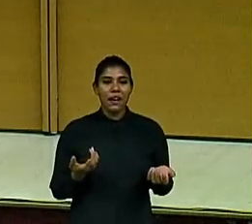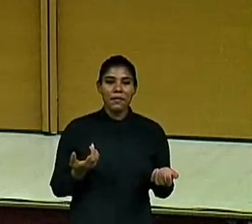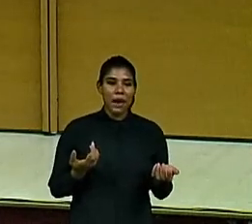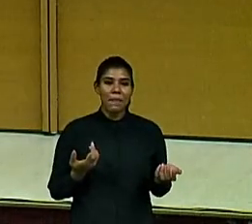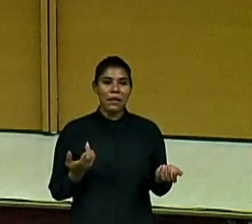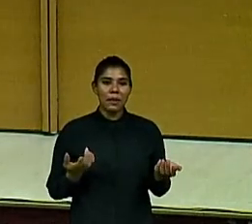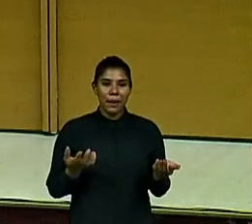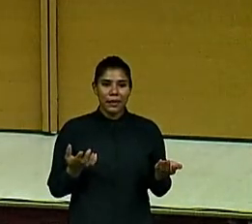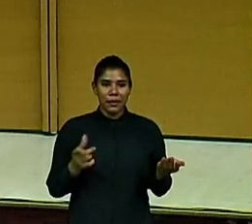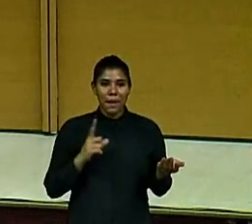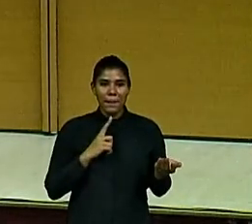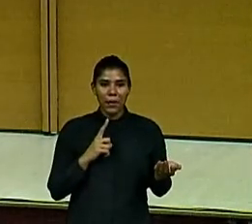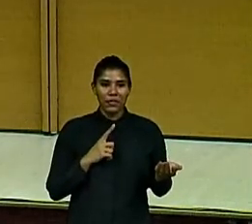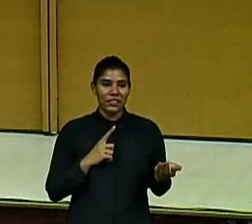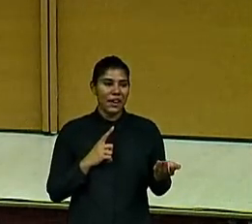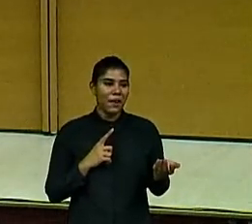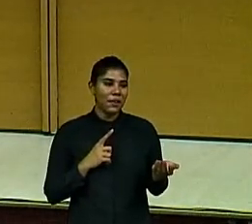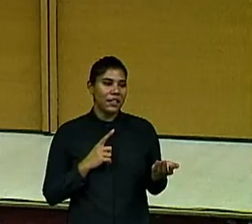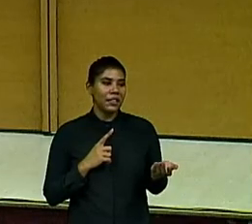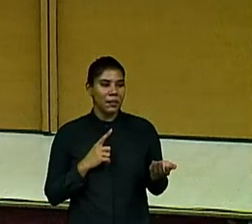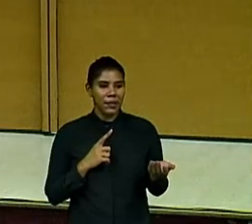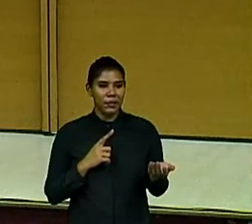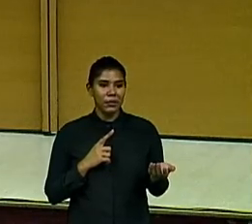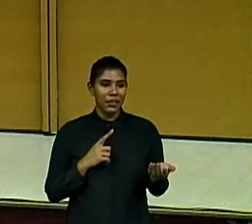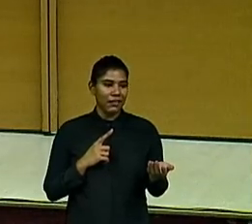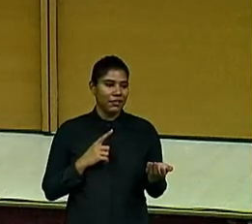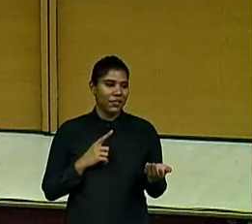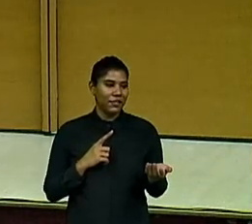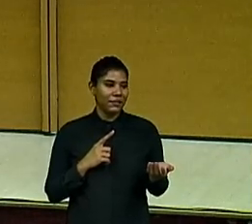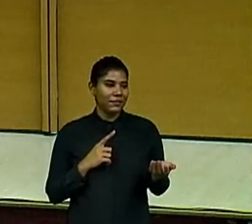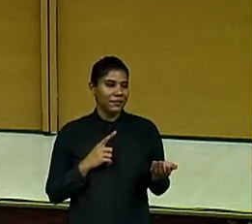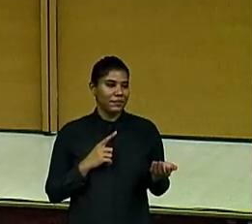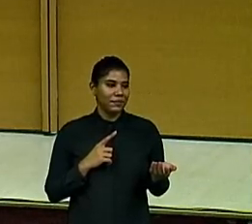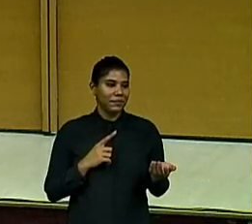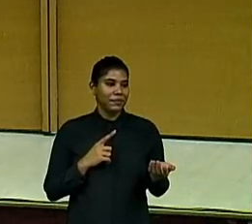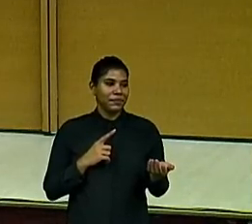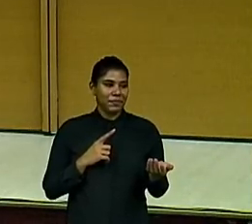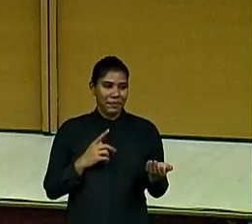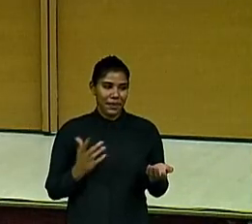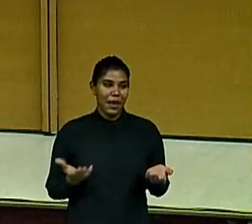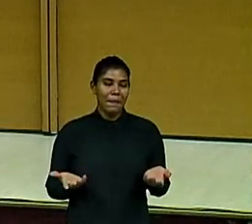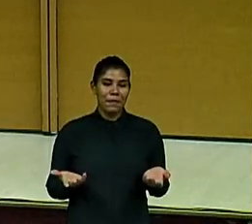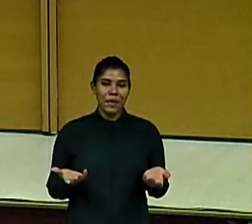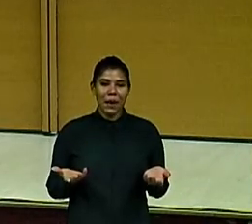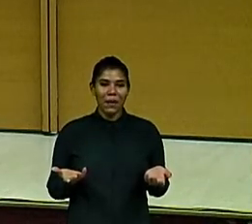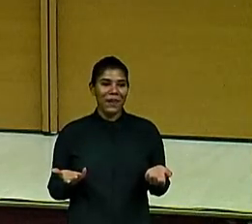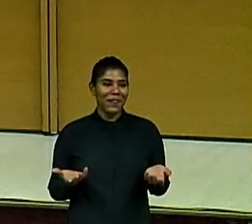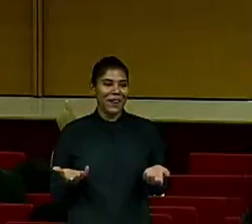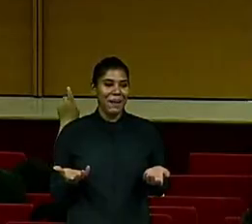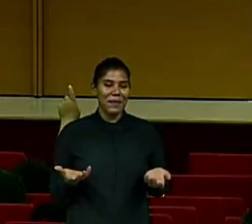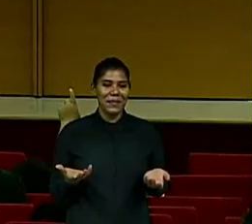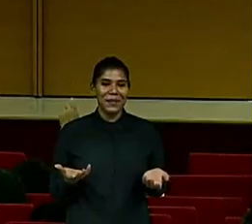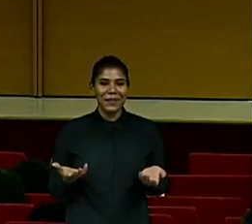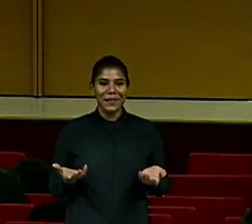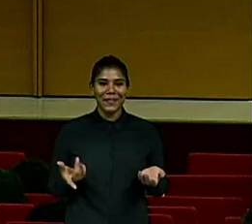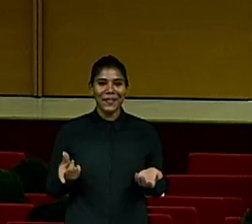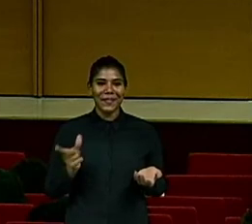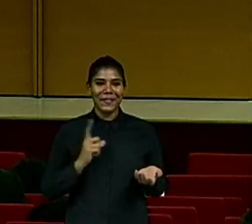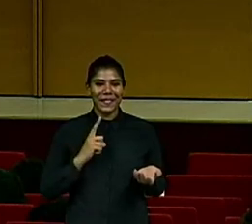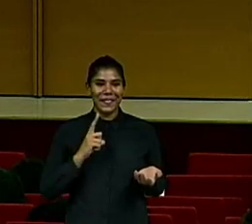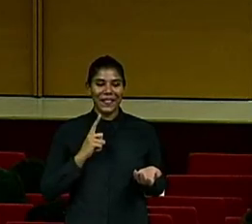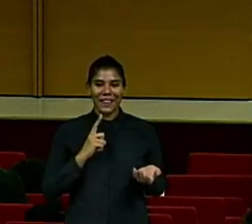nós temos aqui dois escolhidos não é mais certo minha amiga também teve as duas ao mesmo tempo